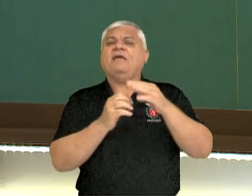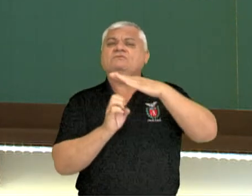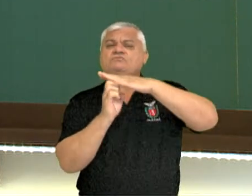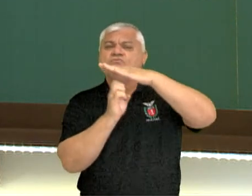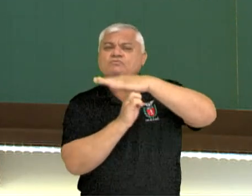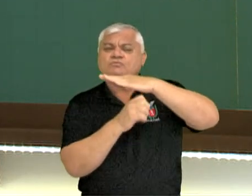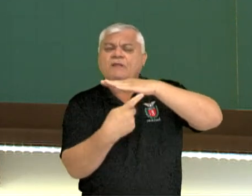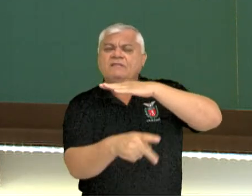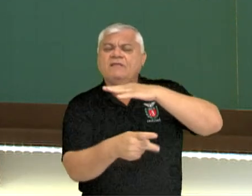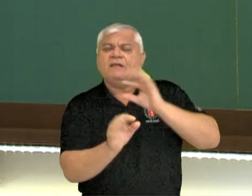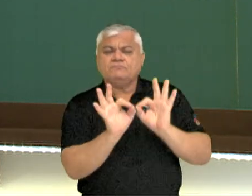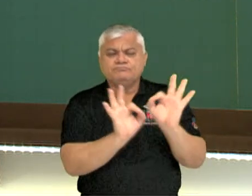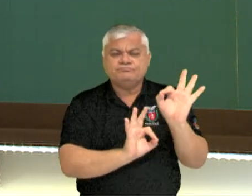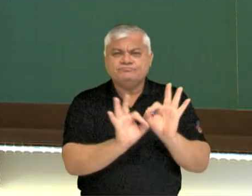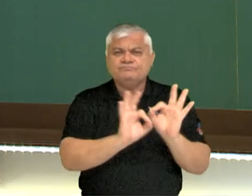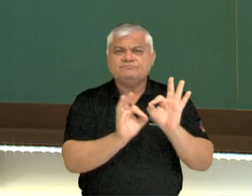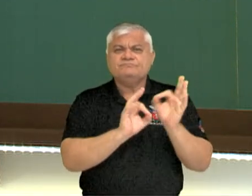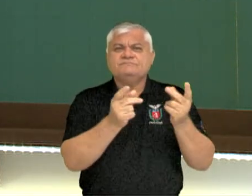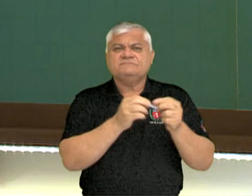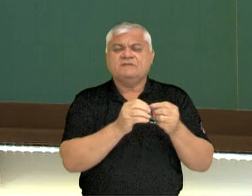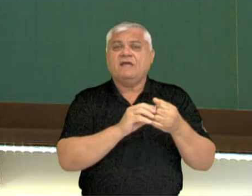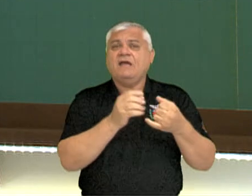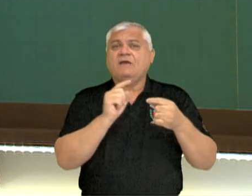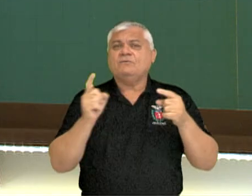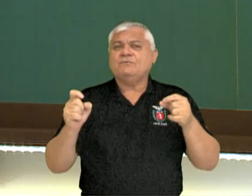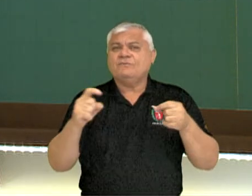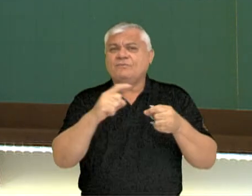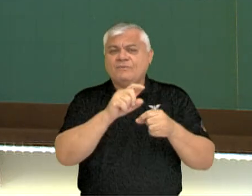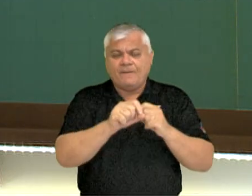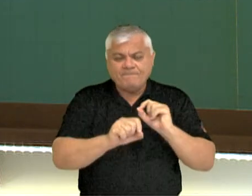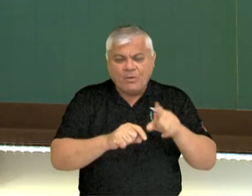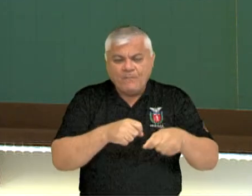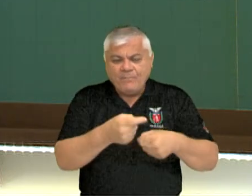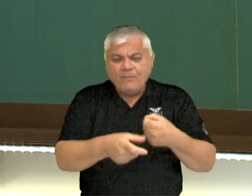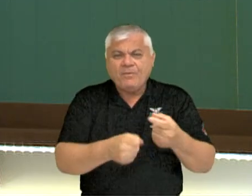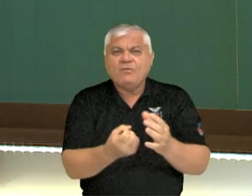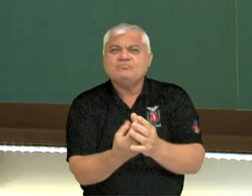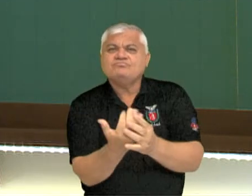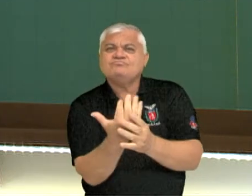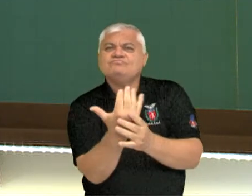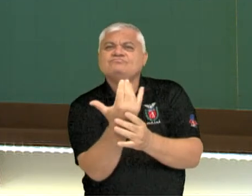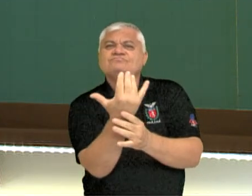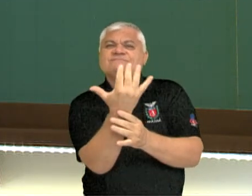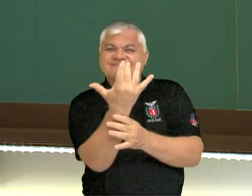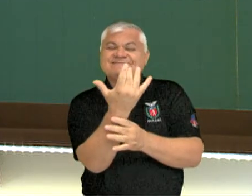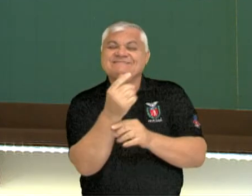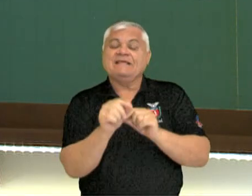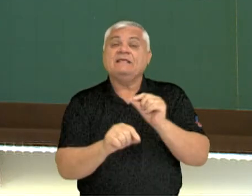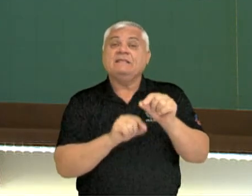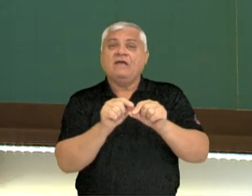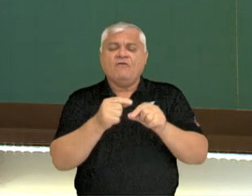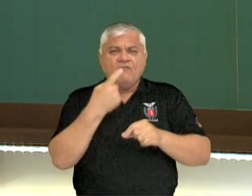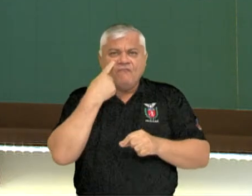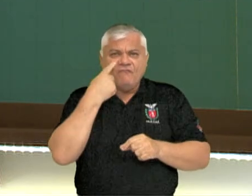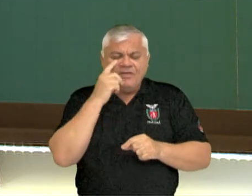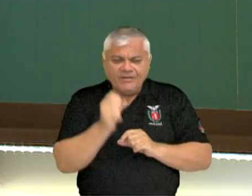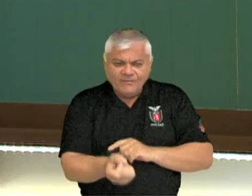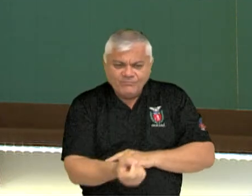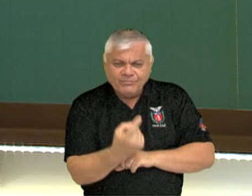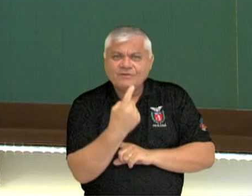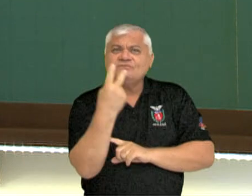estrutura responsável por dar origem aos gametas. E após o evento de fecundação, a gente vê a formação de uma